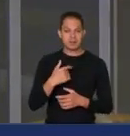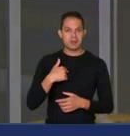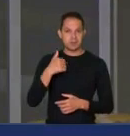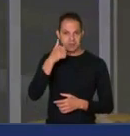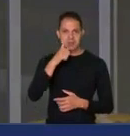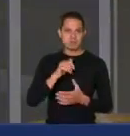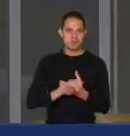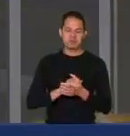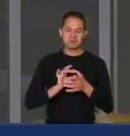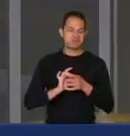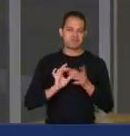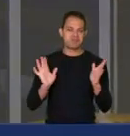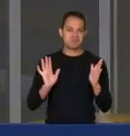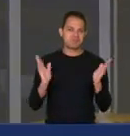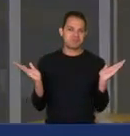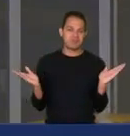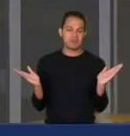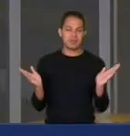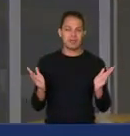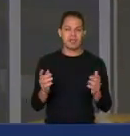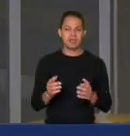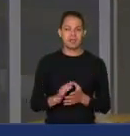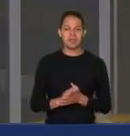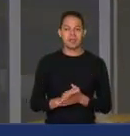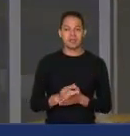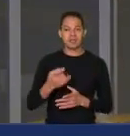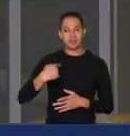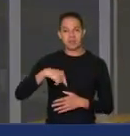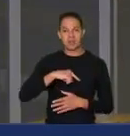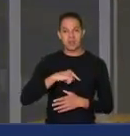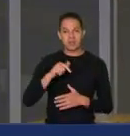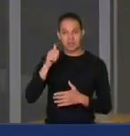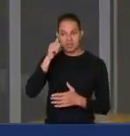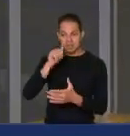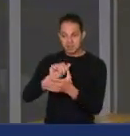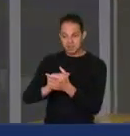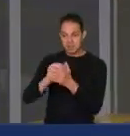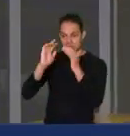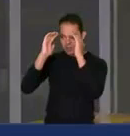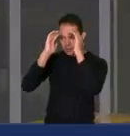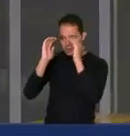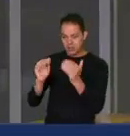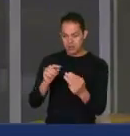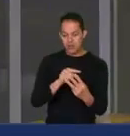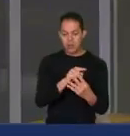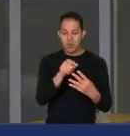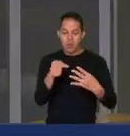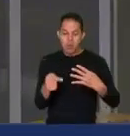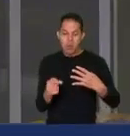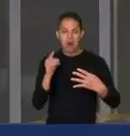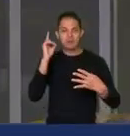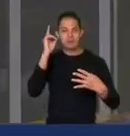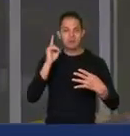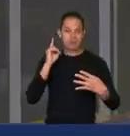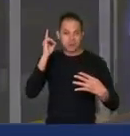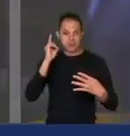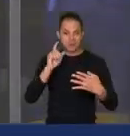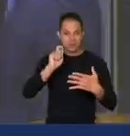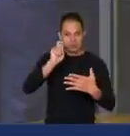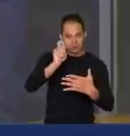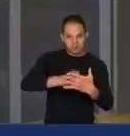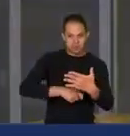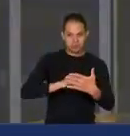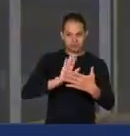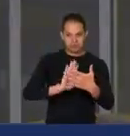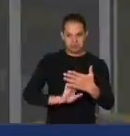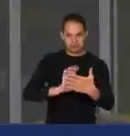verde. Então, como a gente obedece à esposa, são 4 deputados que